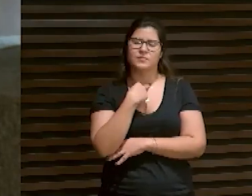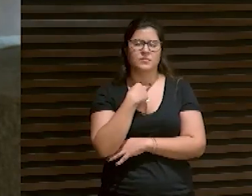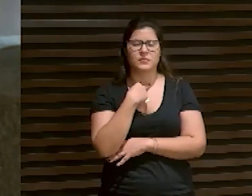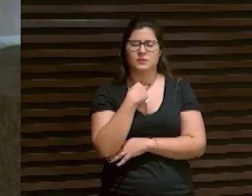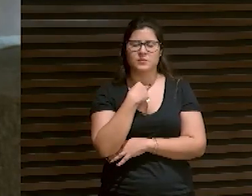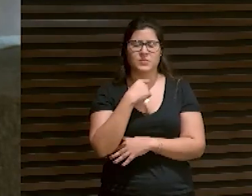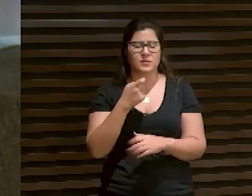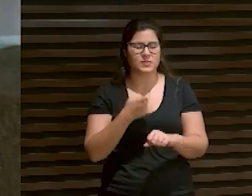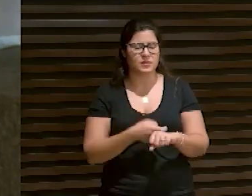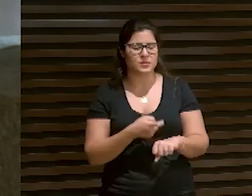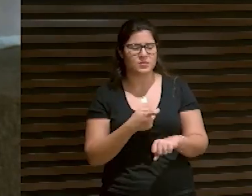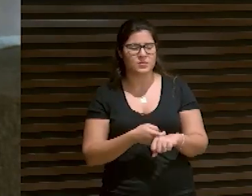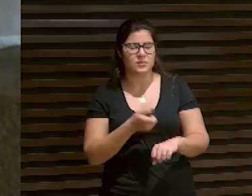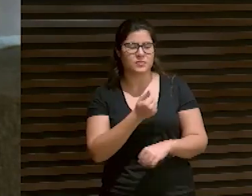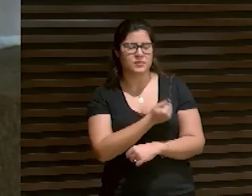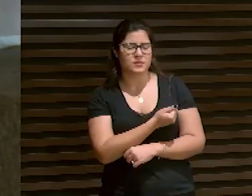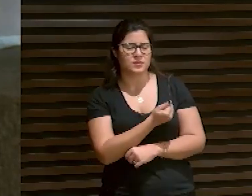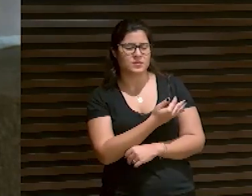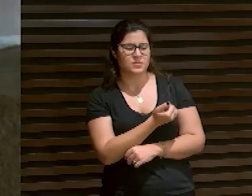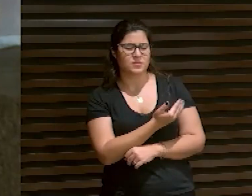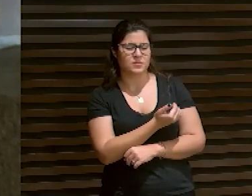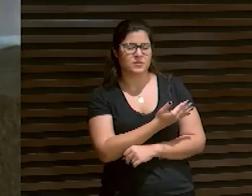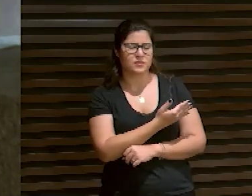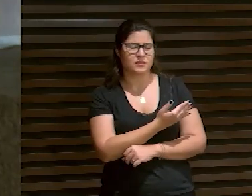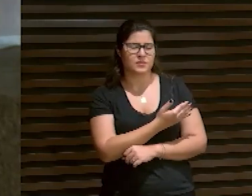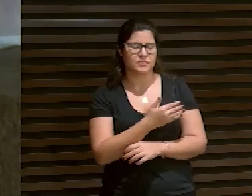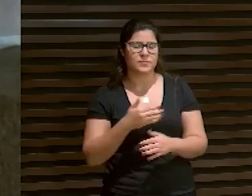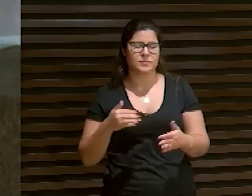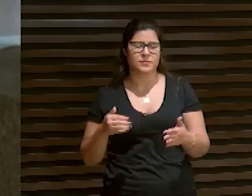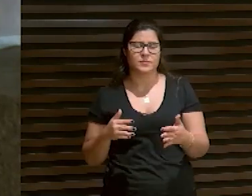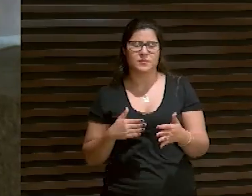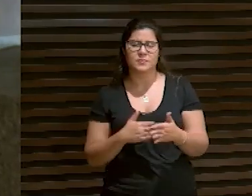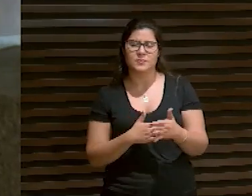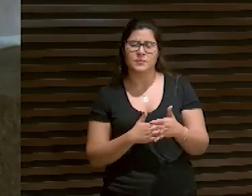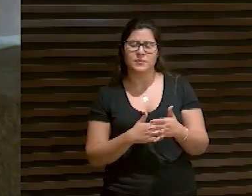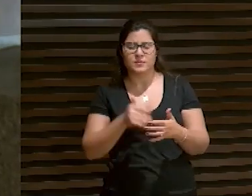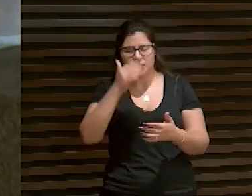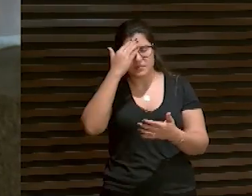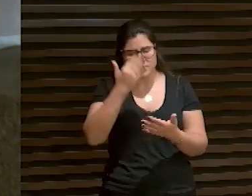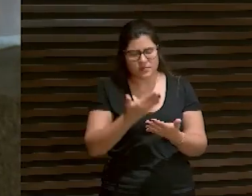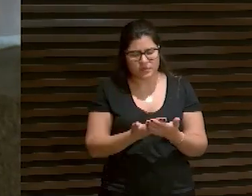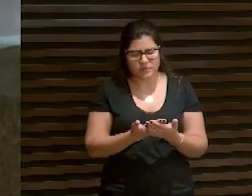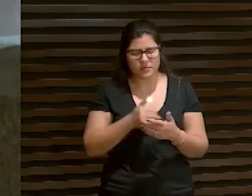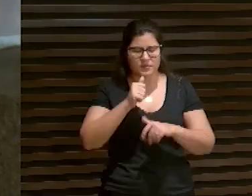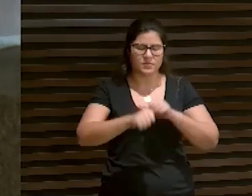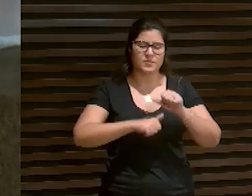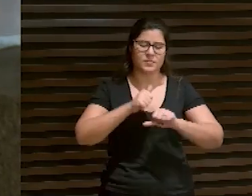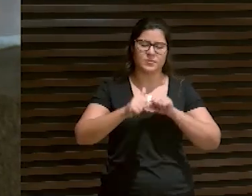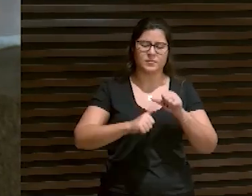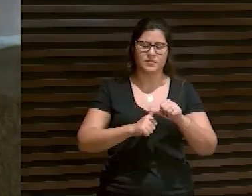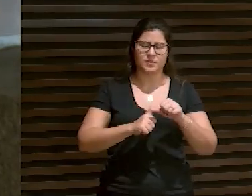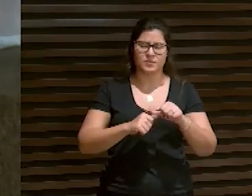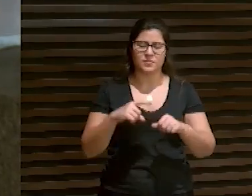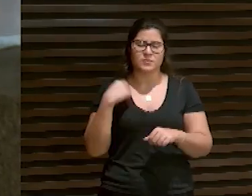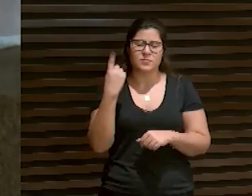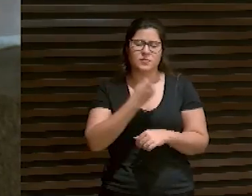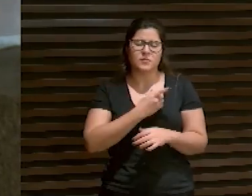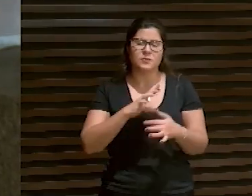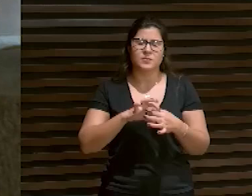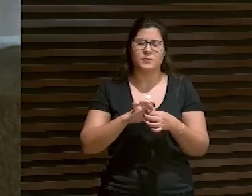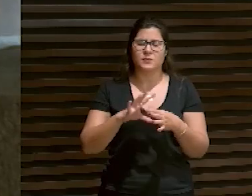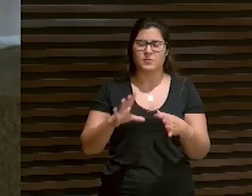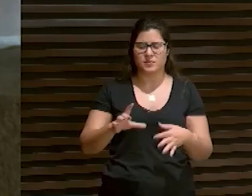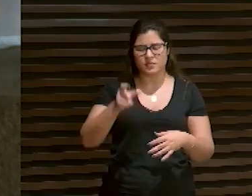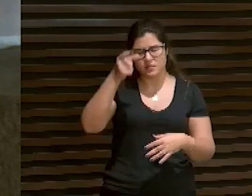dureza do nosso coração nos impeça de crer e de sermos transformados. E também nos livra do maligno, Pai.